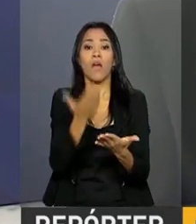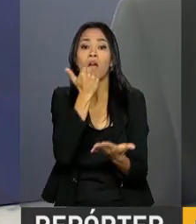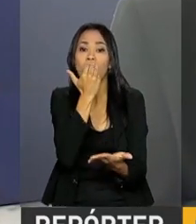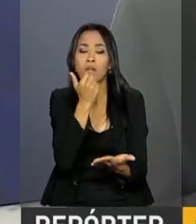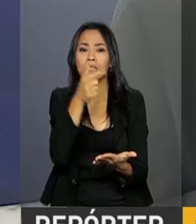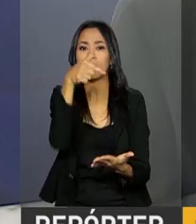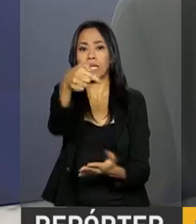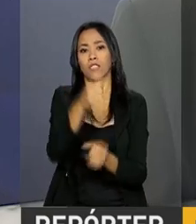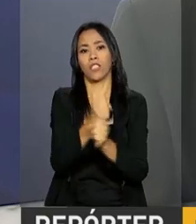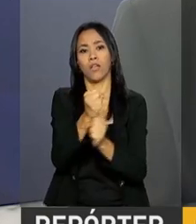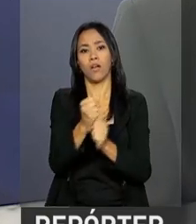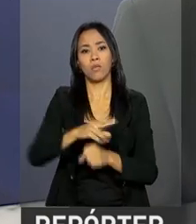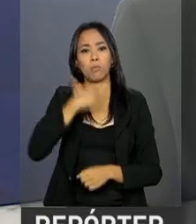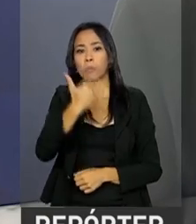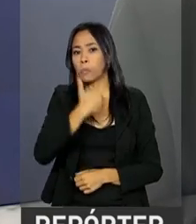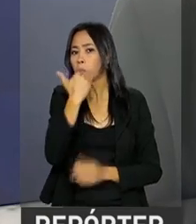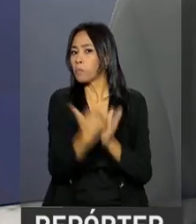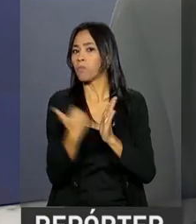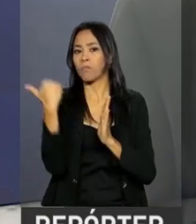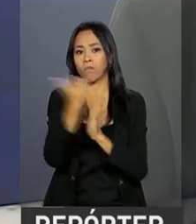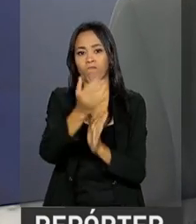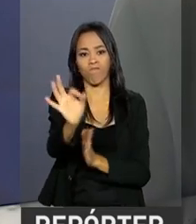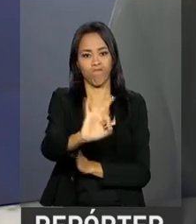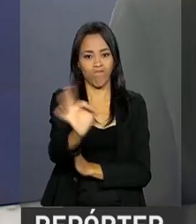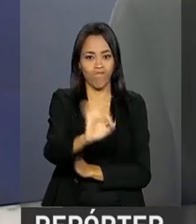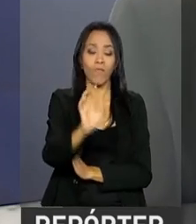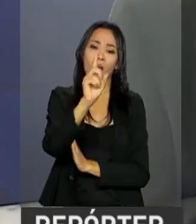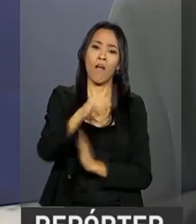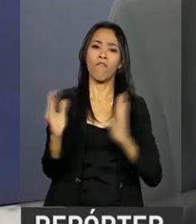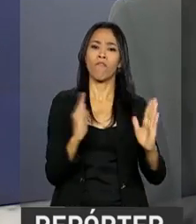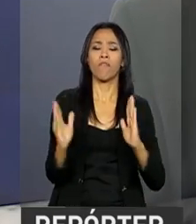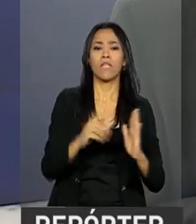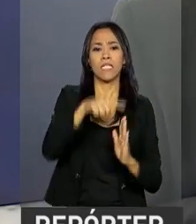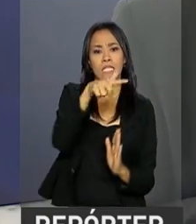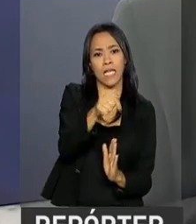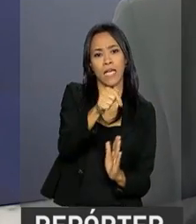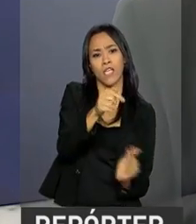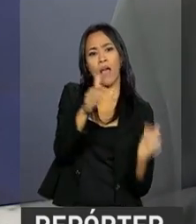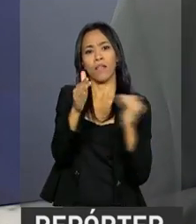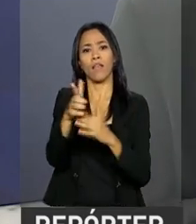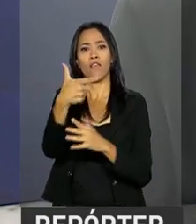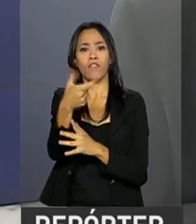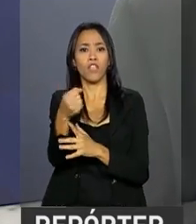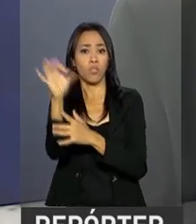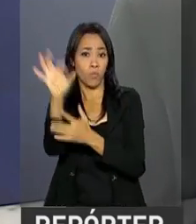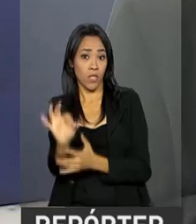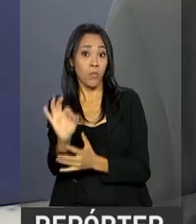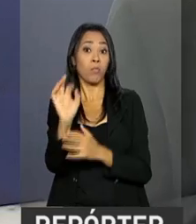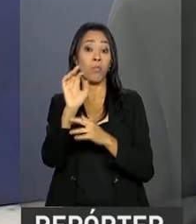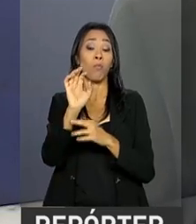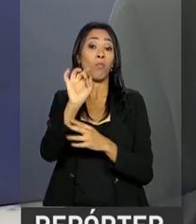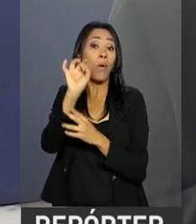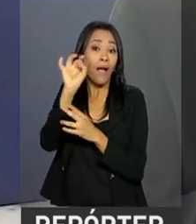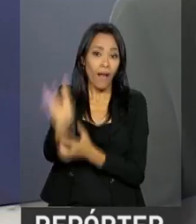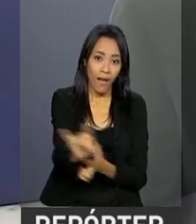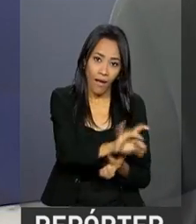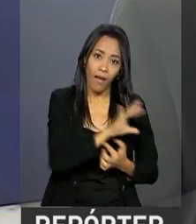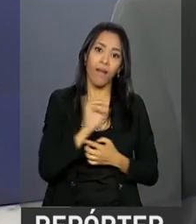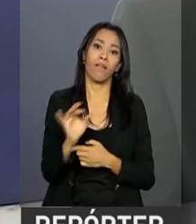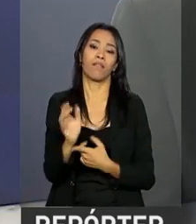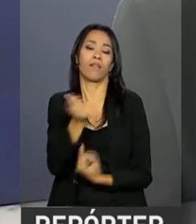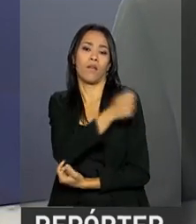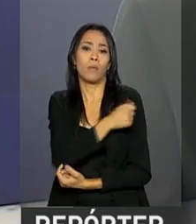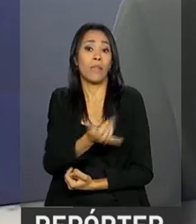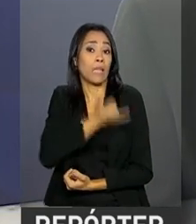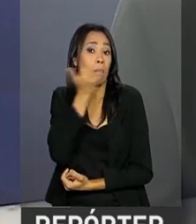7 anos sem reajuste o aumento varia de 7 a 20% por estudante dependendo da faixa de